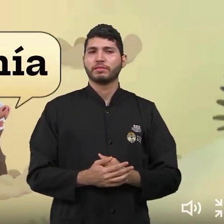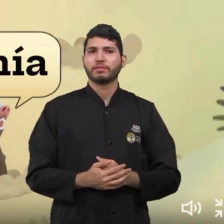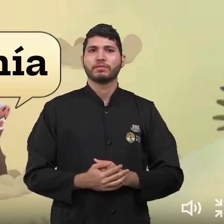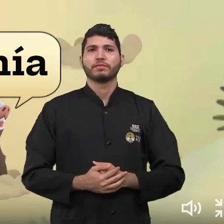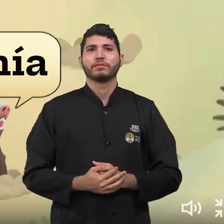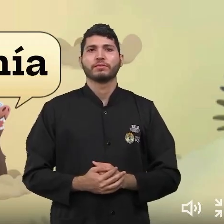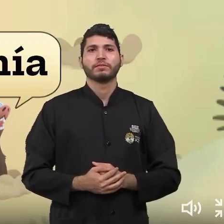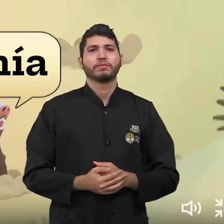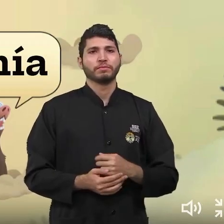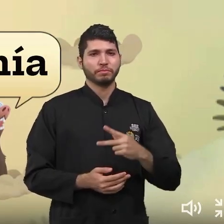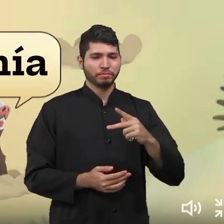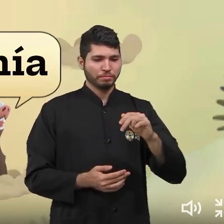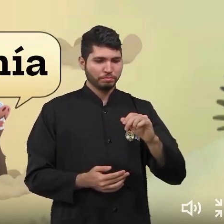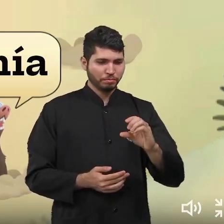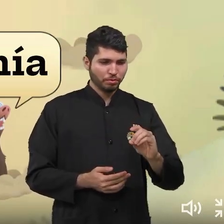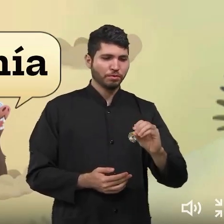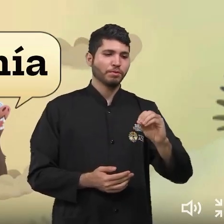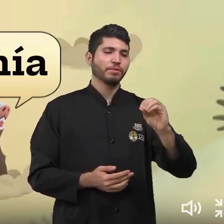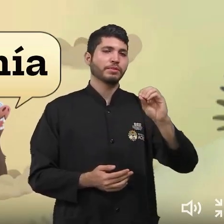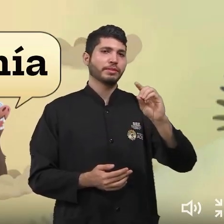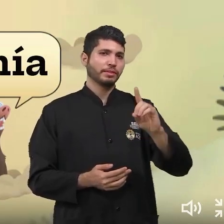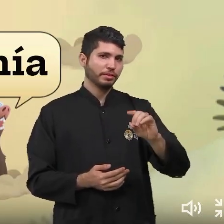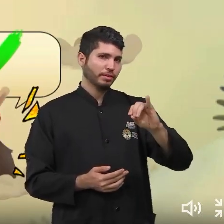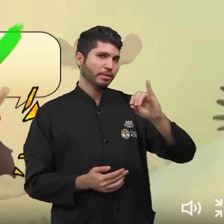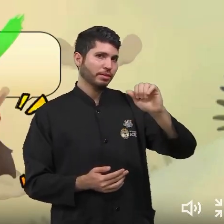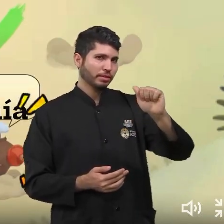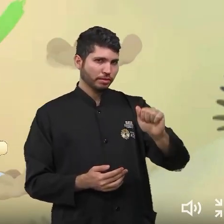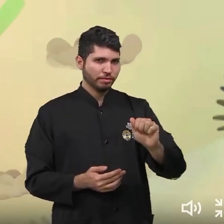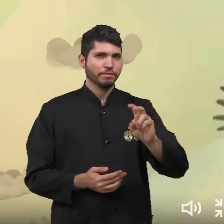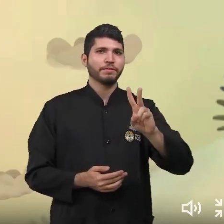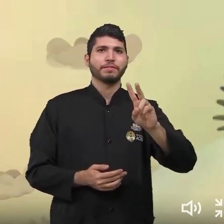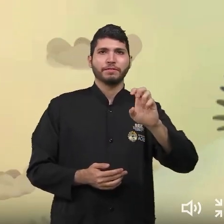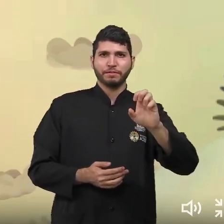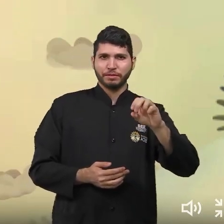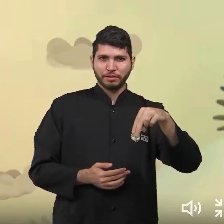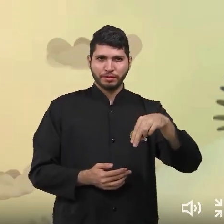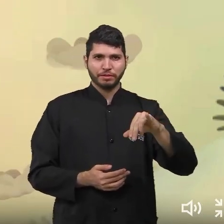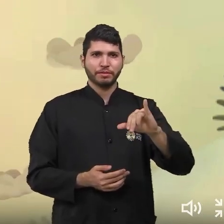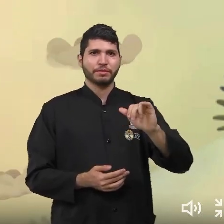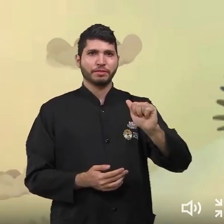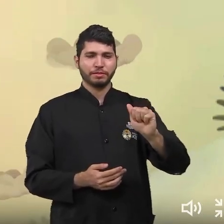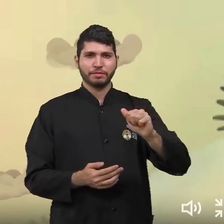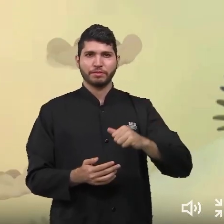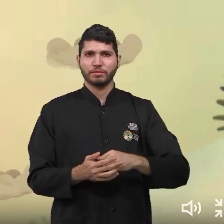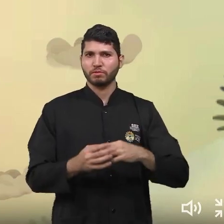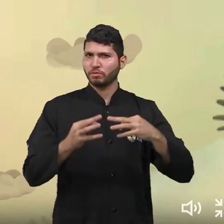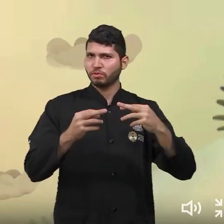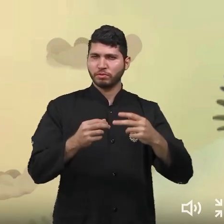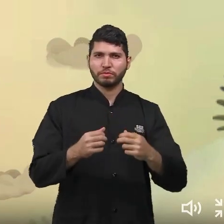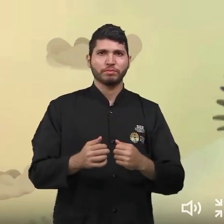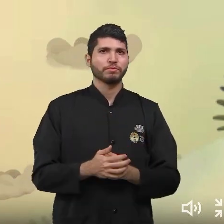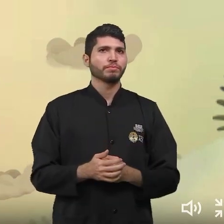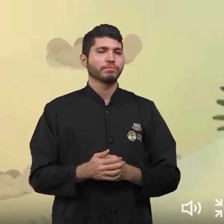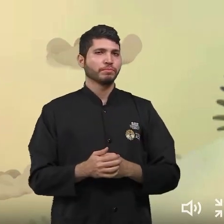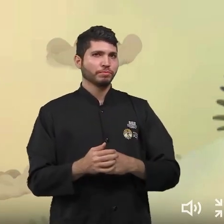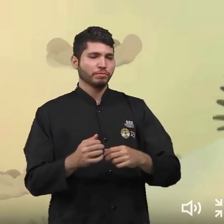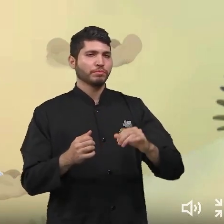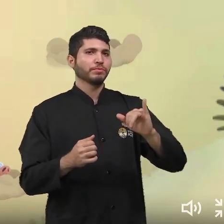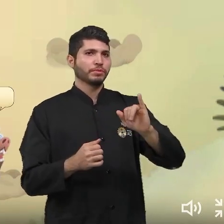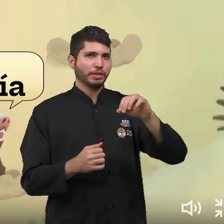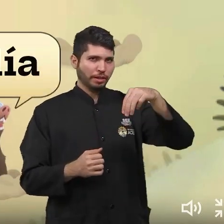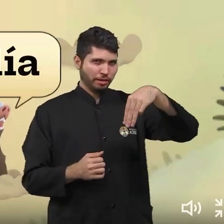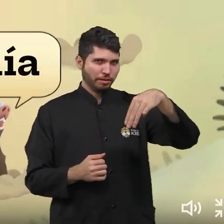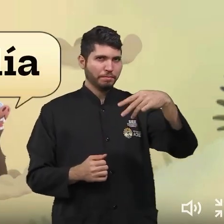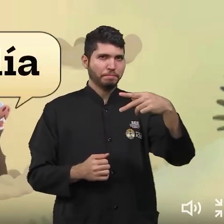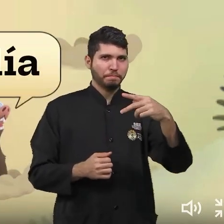podia, mesma coisa. Estudiava também. Aba, ia. Todas são pretérito imperfeito. Ia, olha lá. Ia,